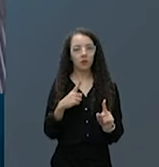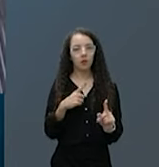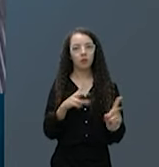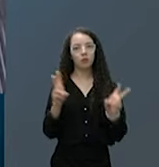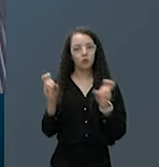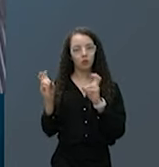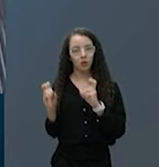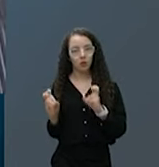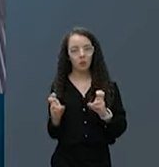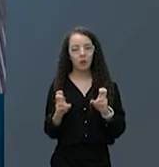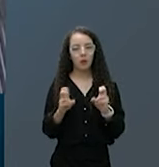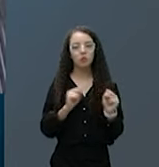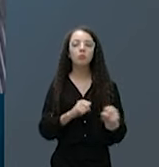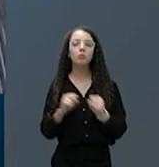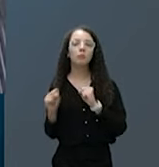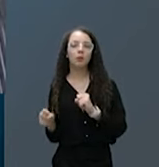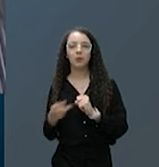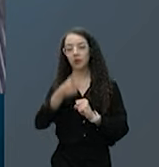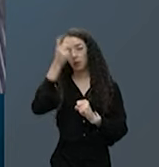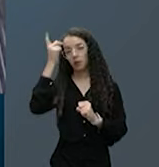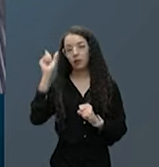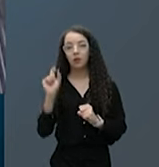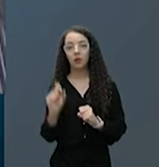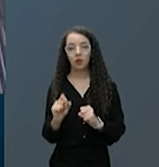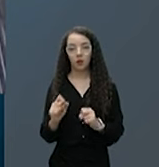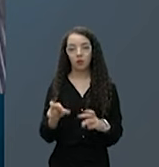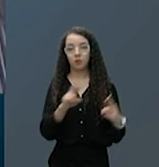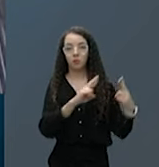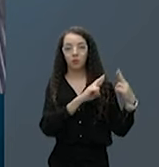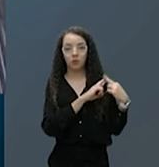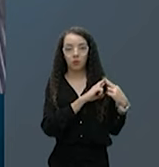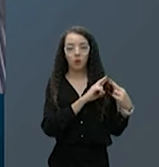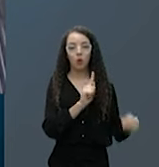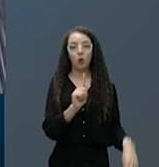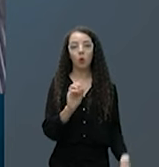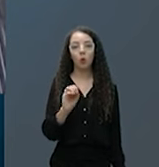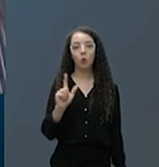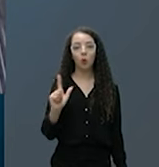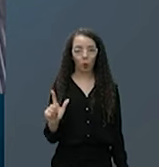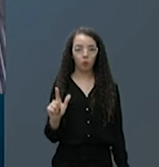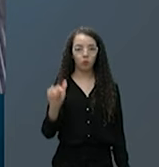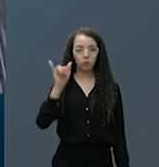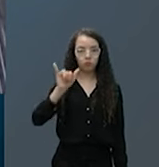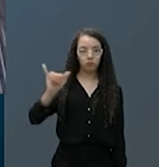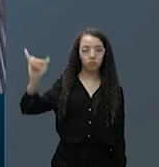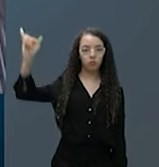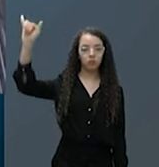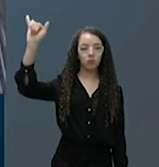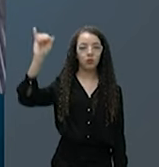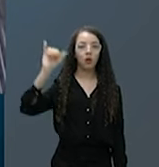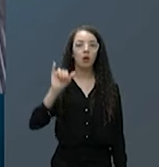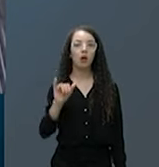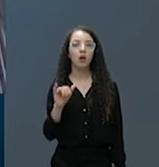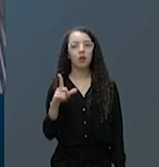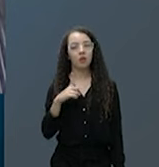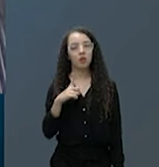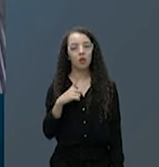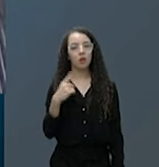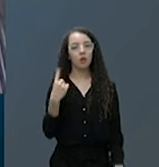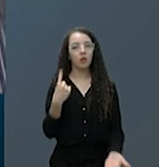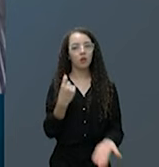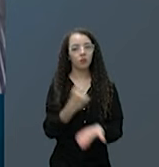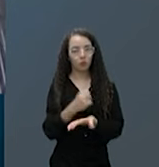aferição da legitimação passiva da Gol Linhas Aéreas S.A., que sucedeu um contrato de